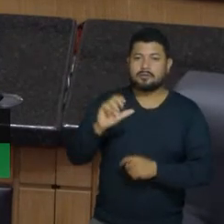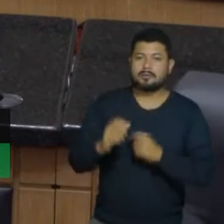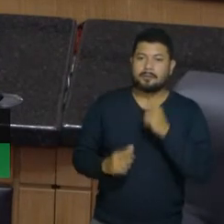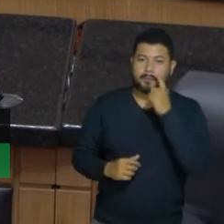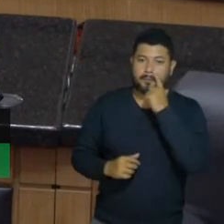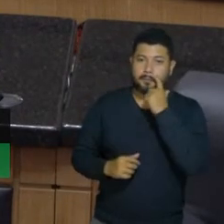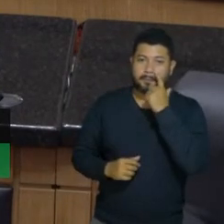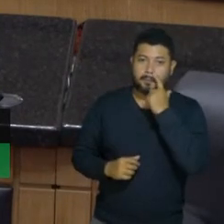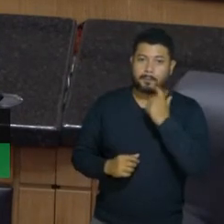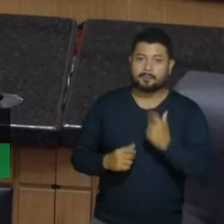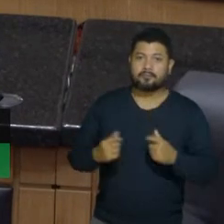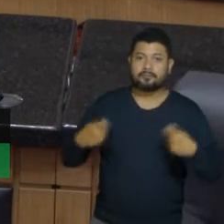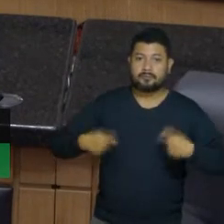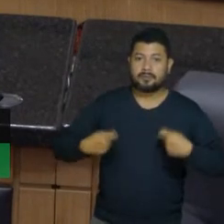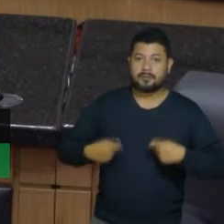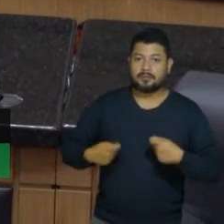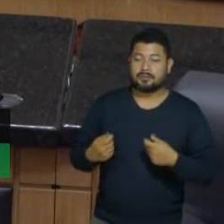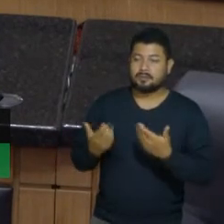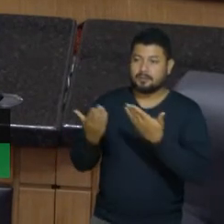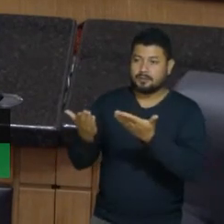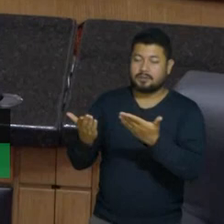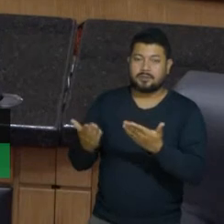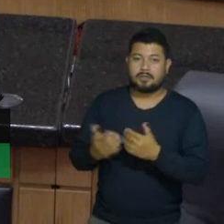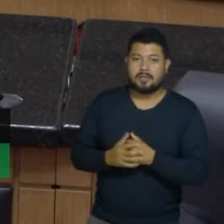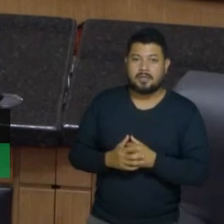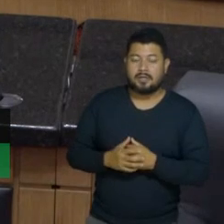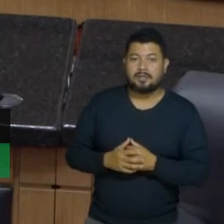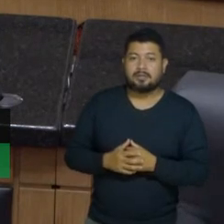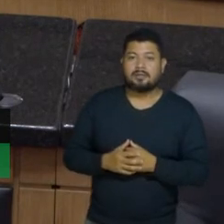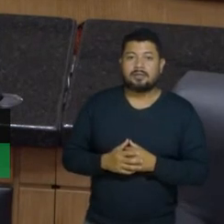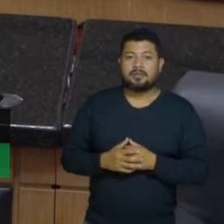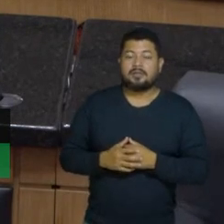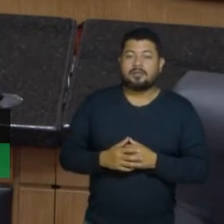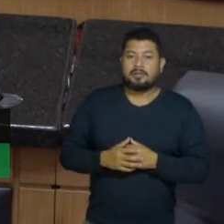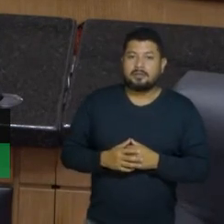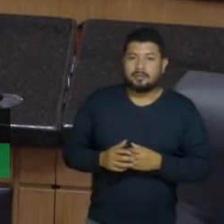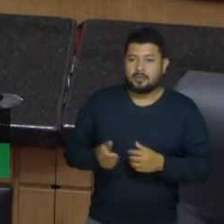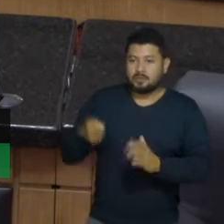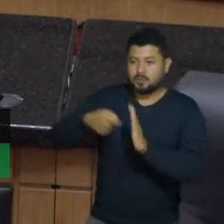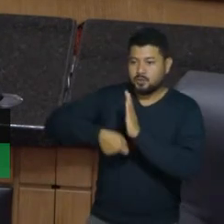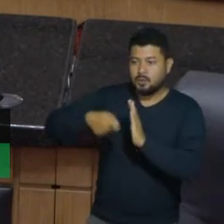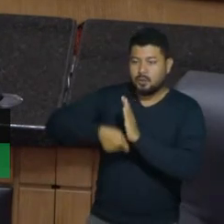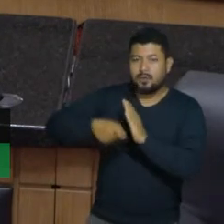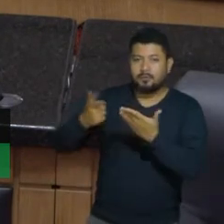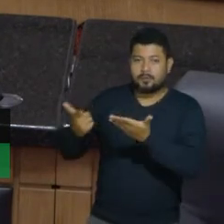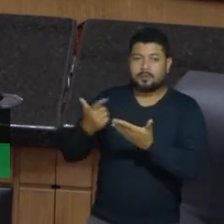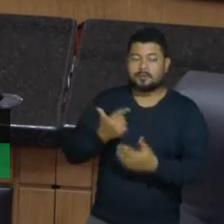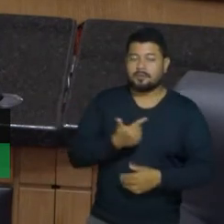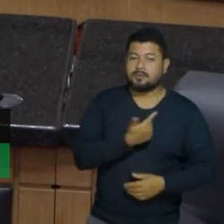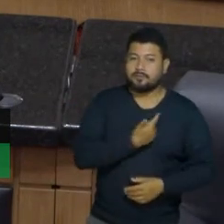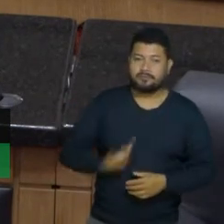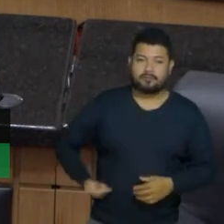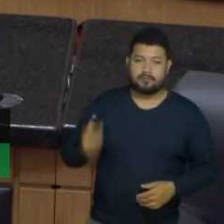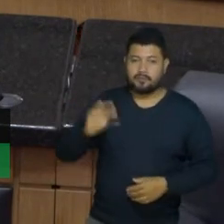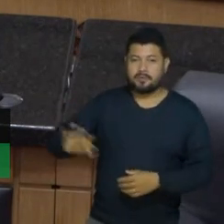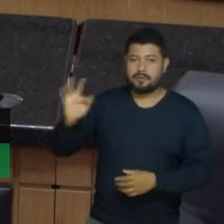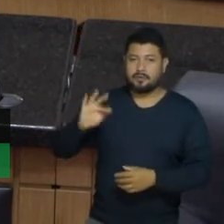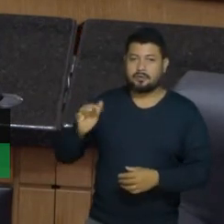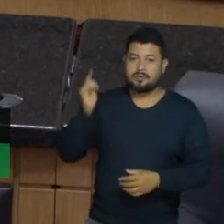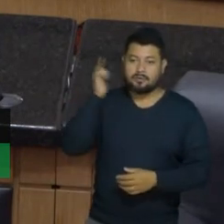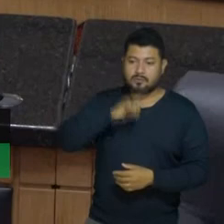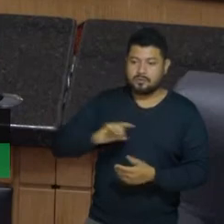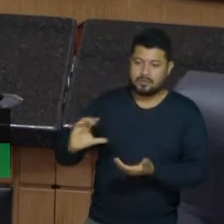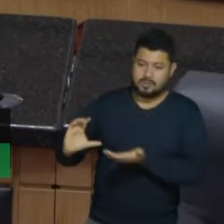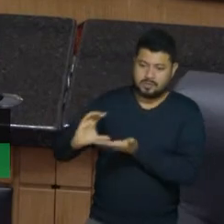olhar do governo federal também para que os municípios de Santa Catarina, do Alto Vale, do Vale do Itajaí e todo o vale que precisa